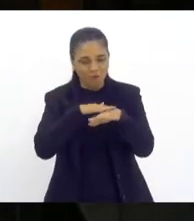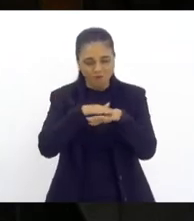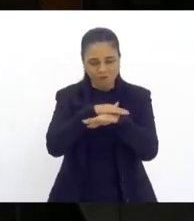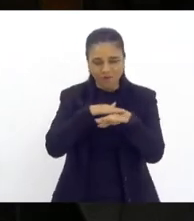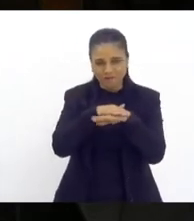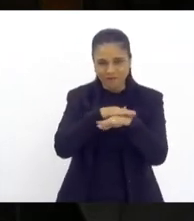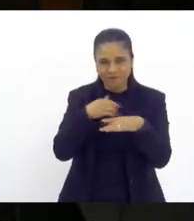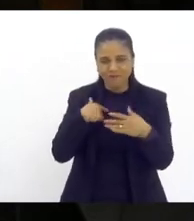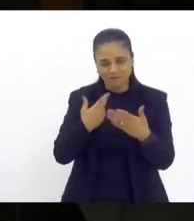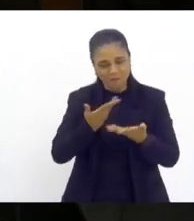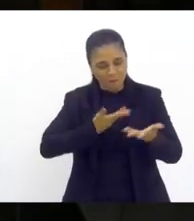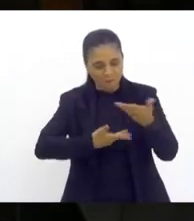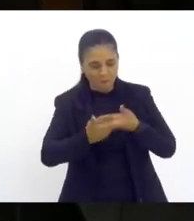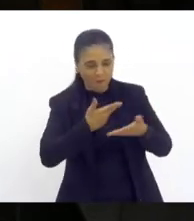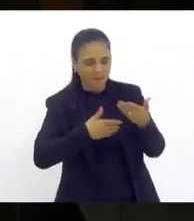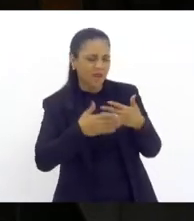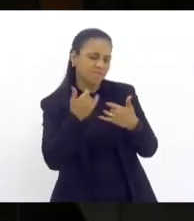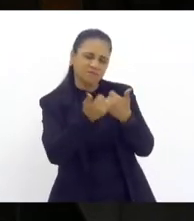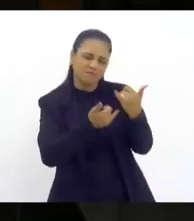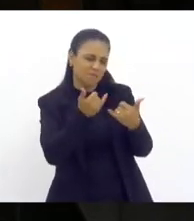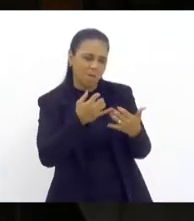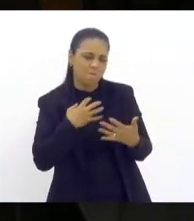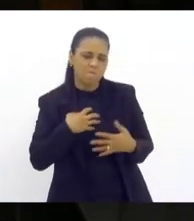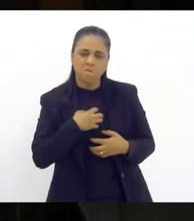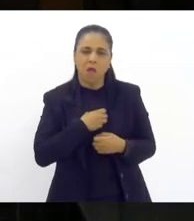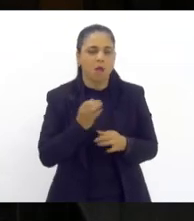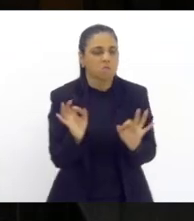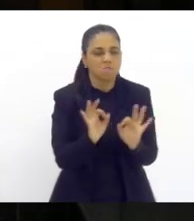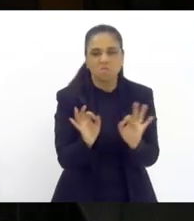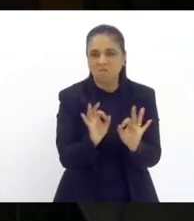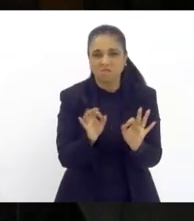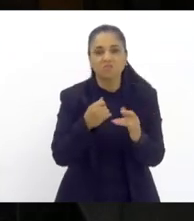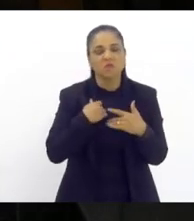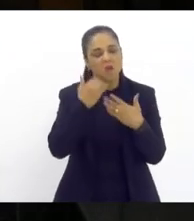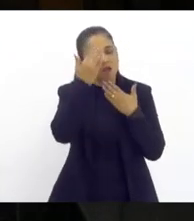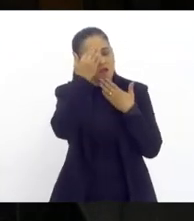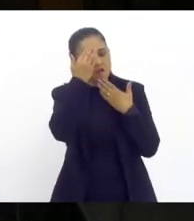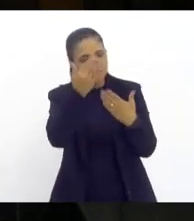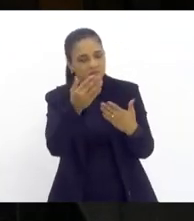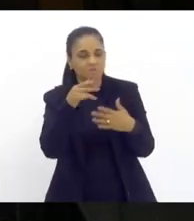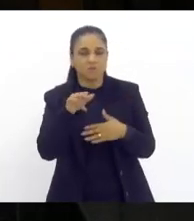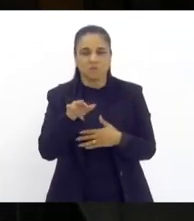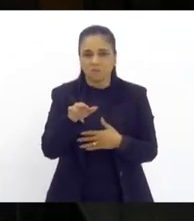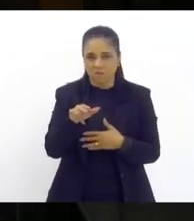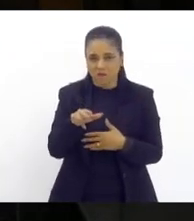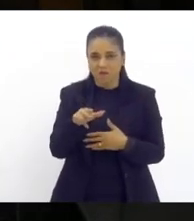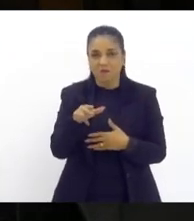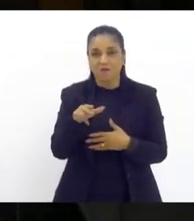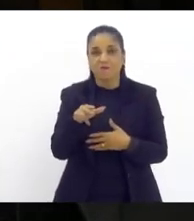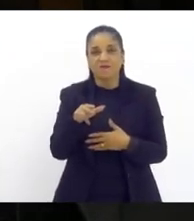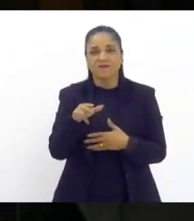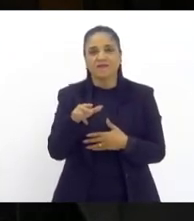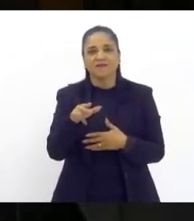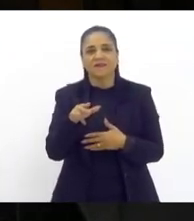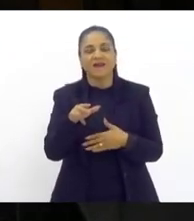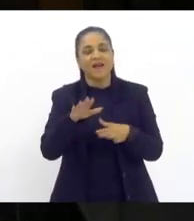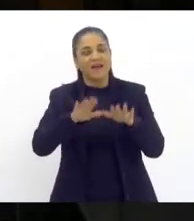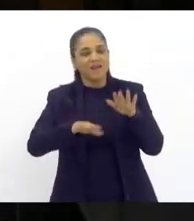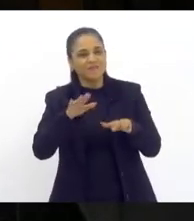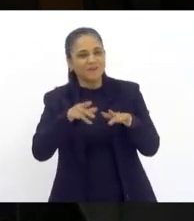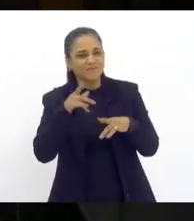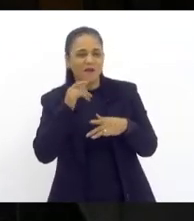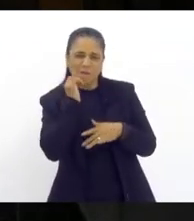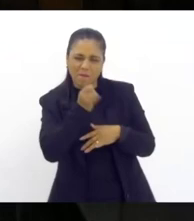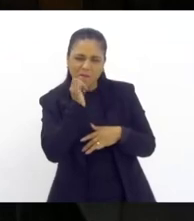Mas, enfim, brincadeira à parte, não tenho nenhuma mágoa, nenhum ressentimento, só tenho a agradecer ele ser meu irmão e agradecer ele falar tanta bobagem, Rodrigão, porque se ele não falasse